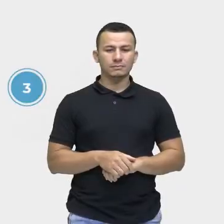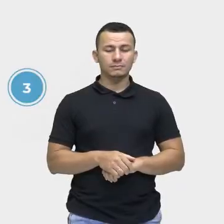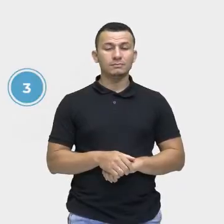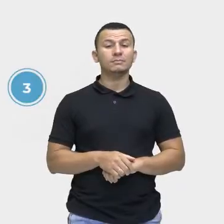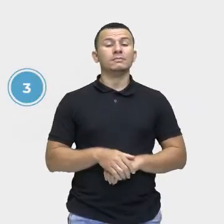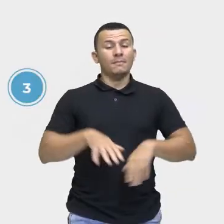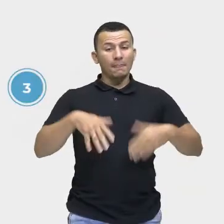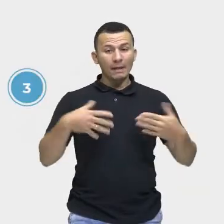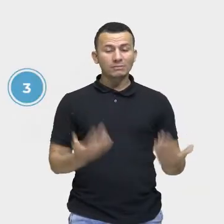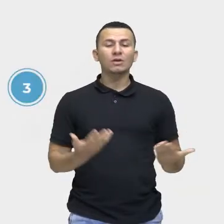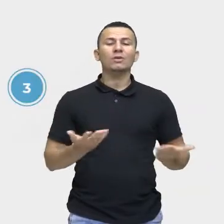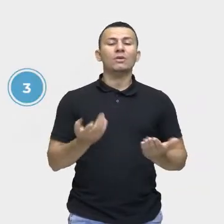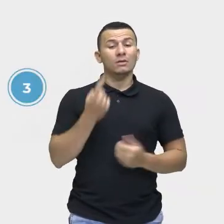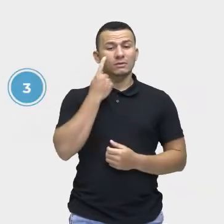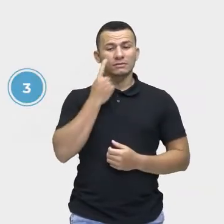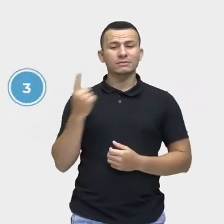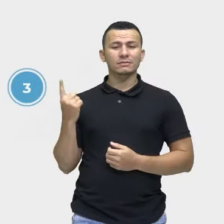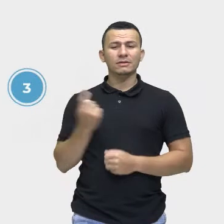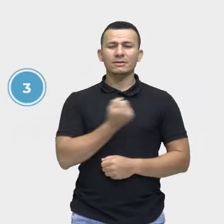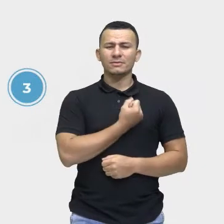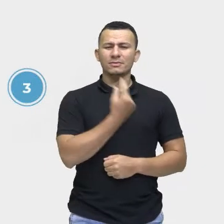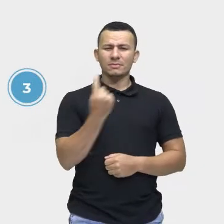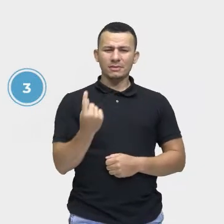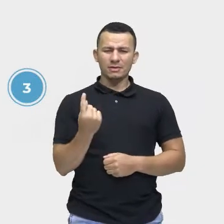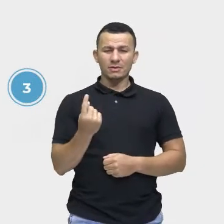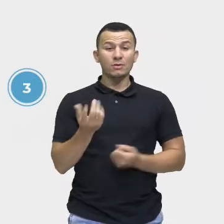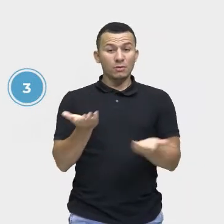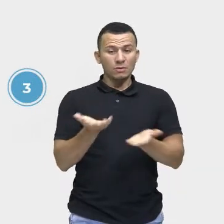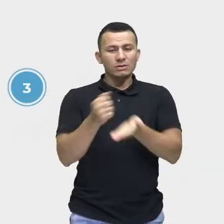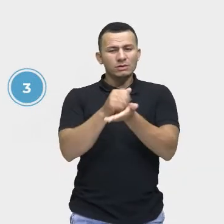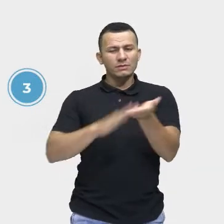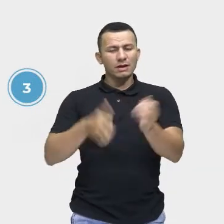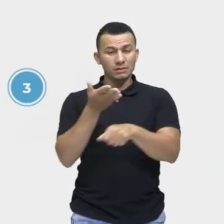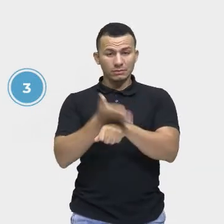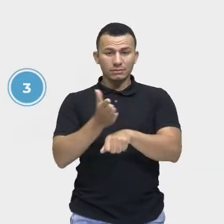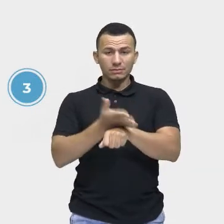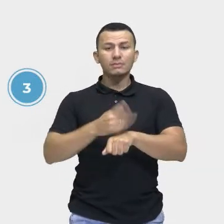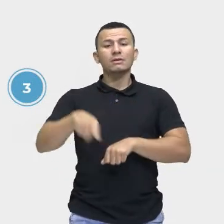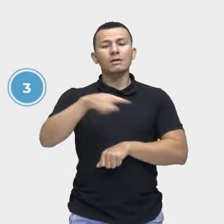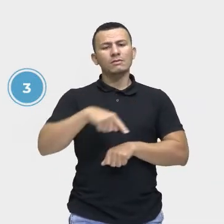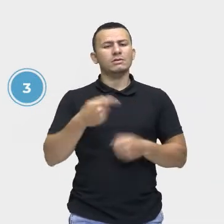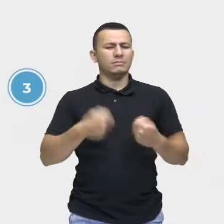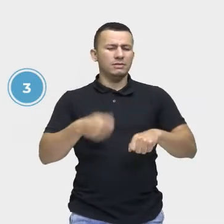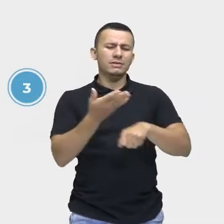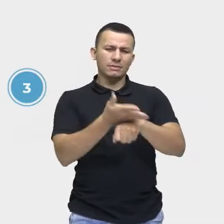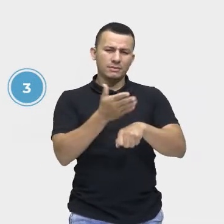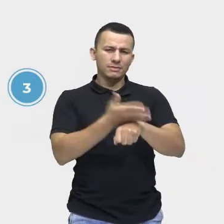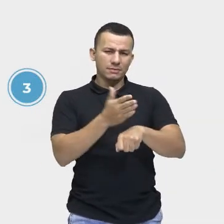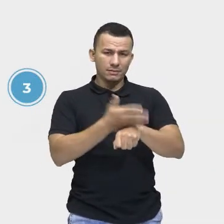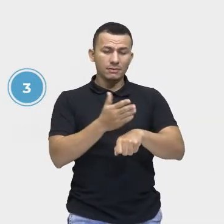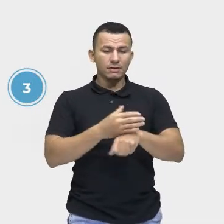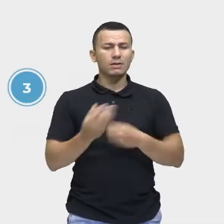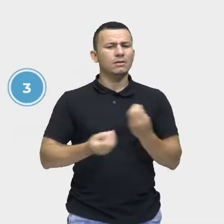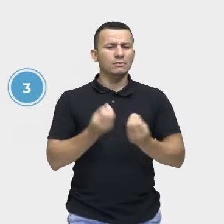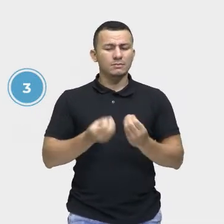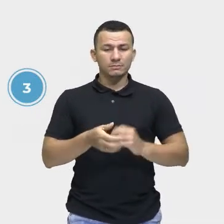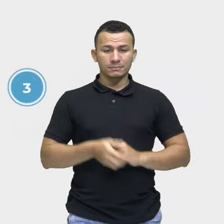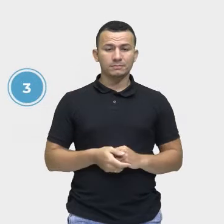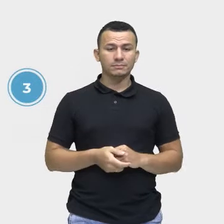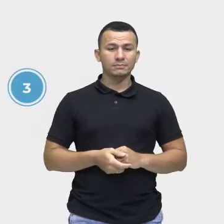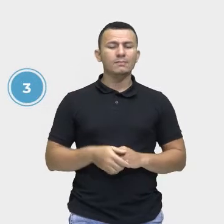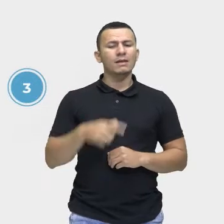Então, amores, a nossa primeira questão do praticando de hoje, você precisa exercitar, diz o seguinte: